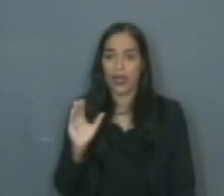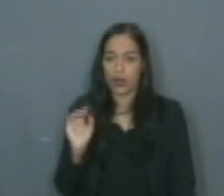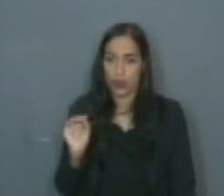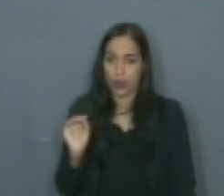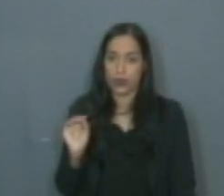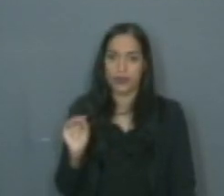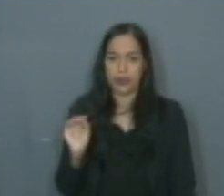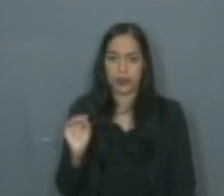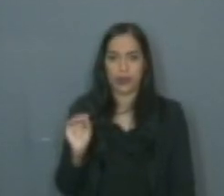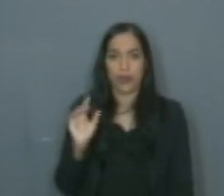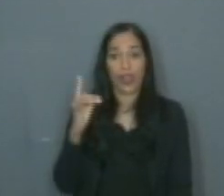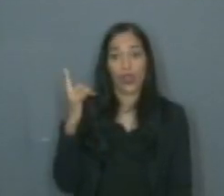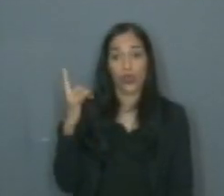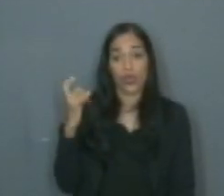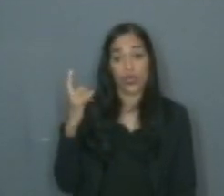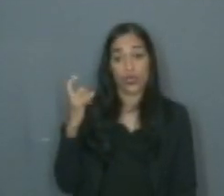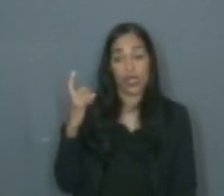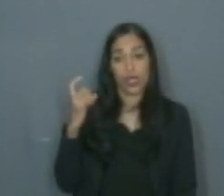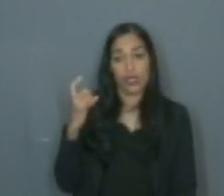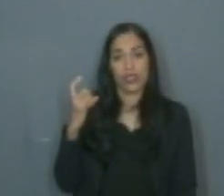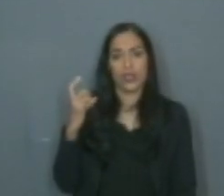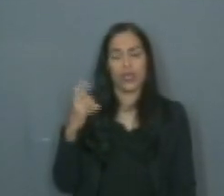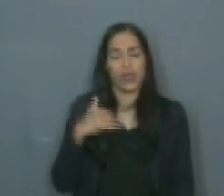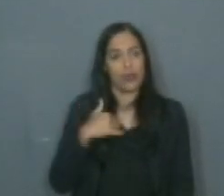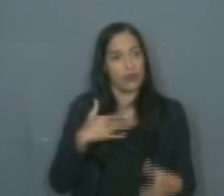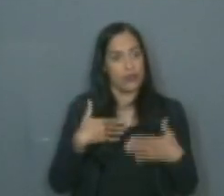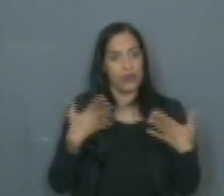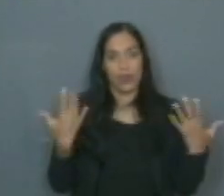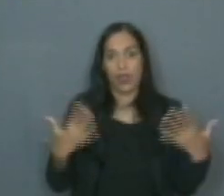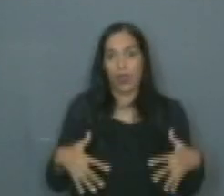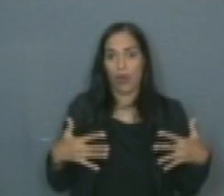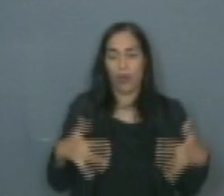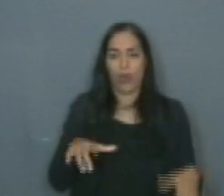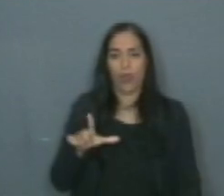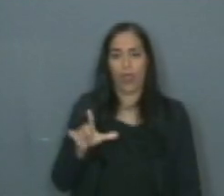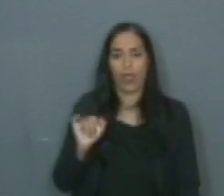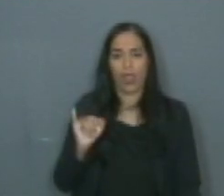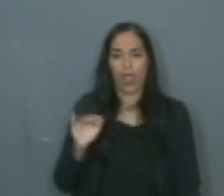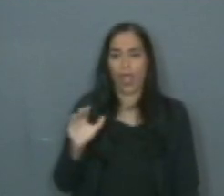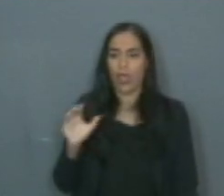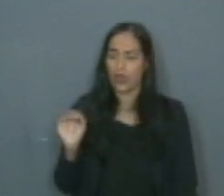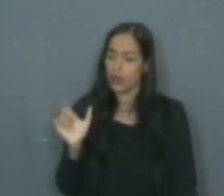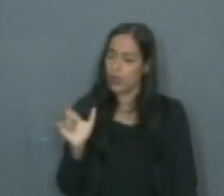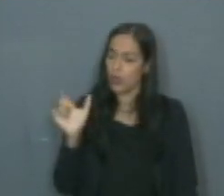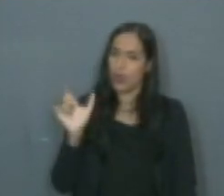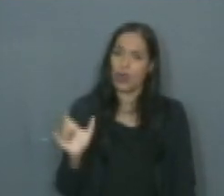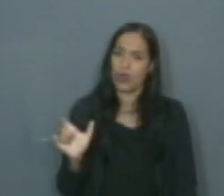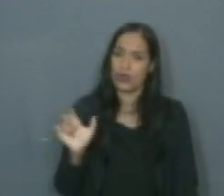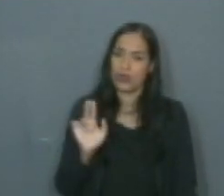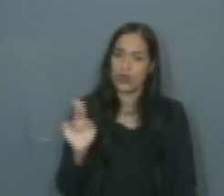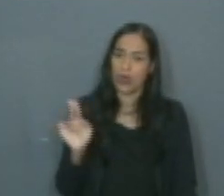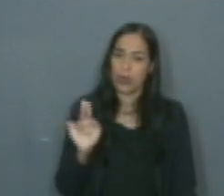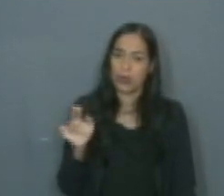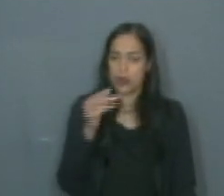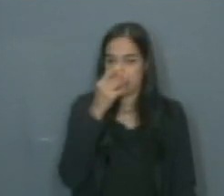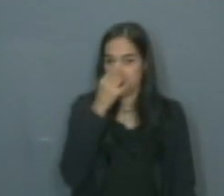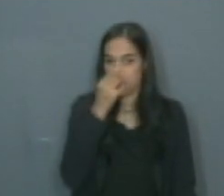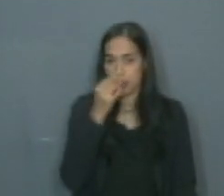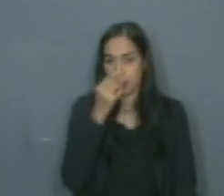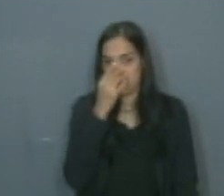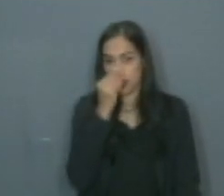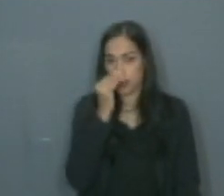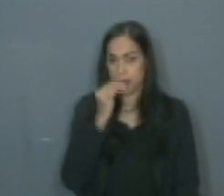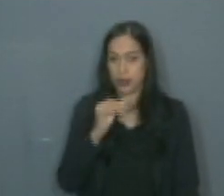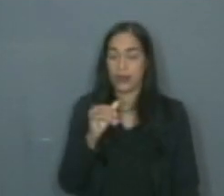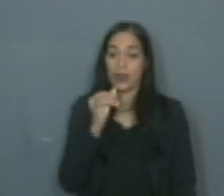o conteúdo no Instagram, por exemplo, muito me assustou o termo laico no nome. Eu vou